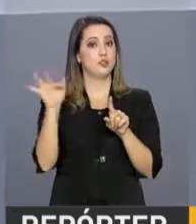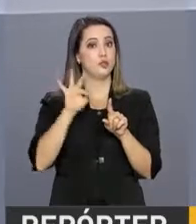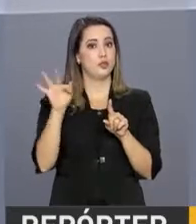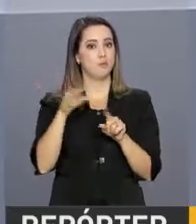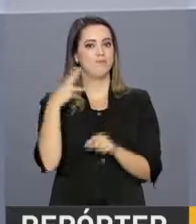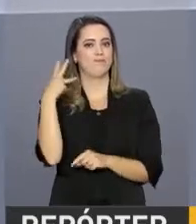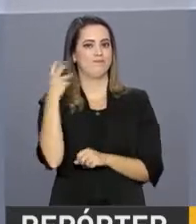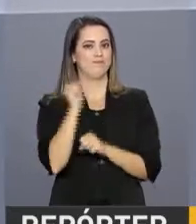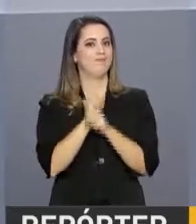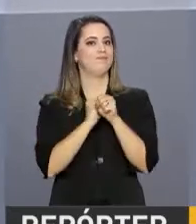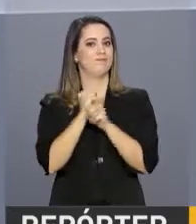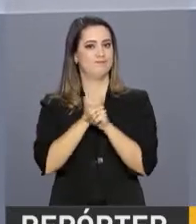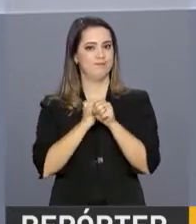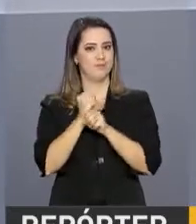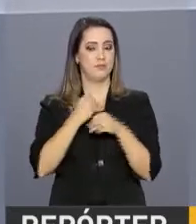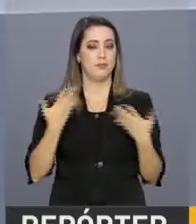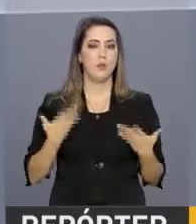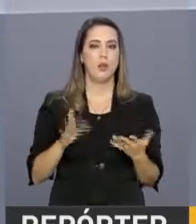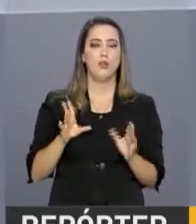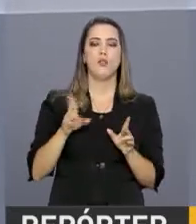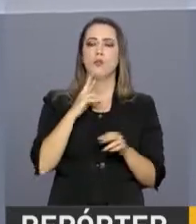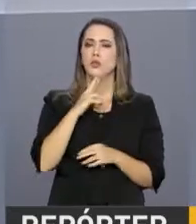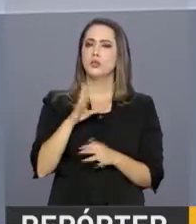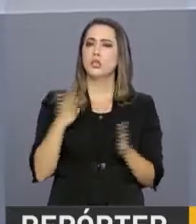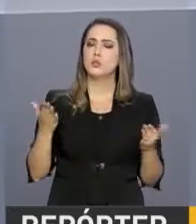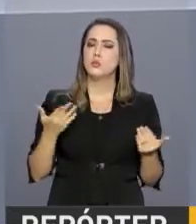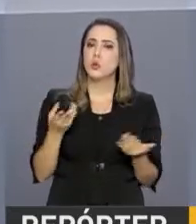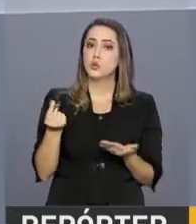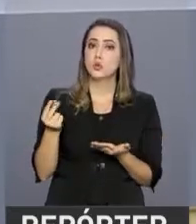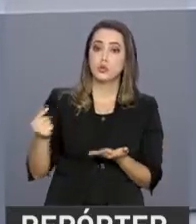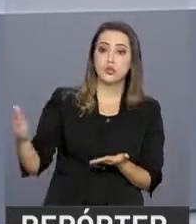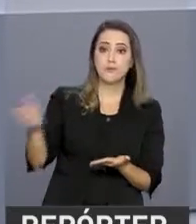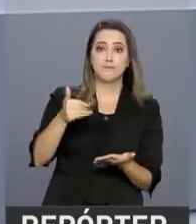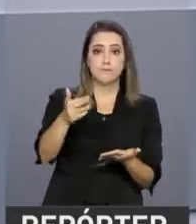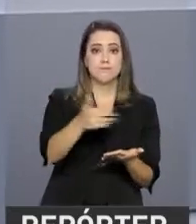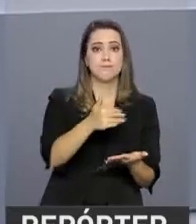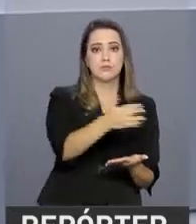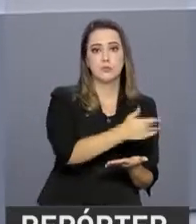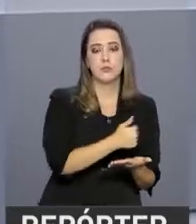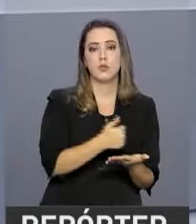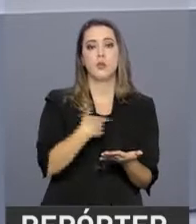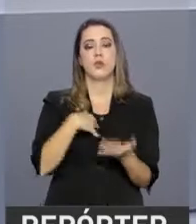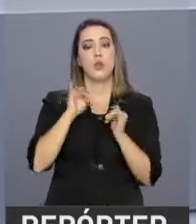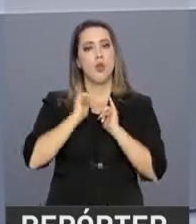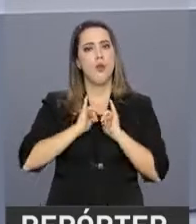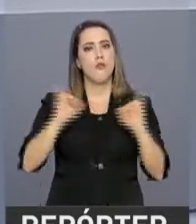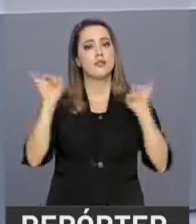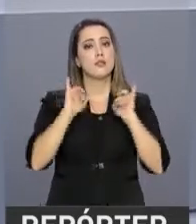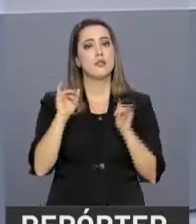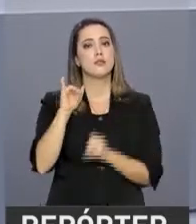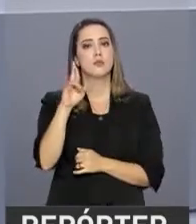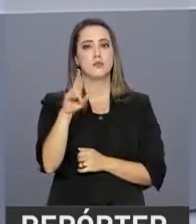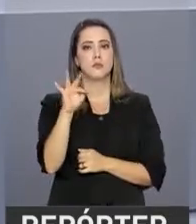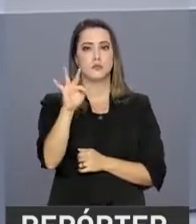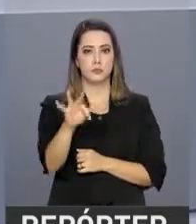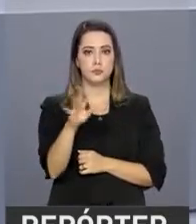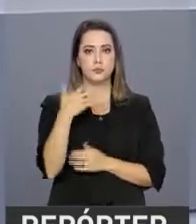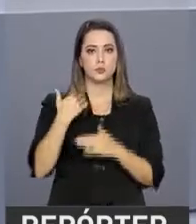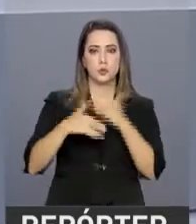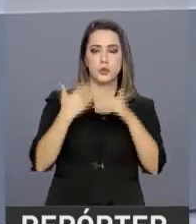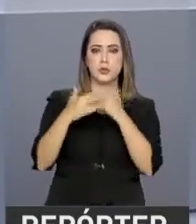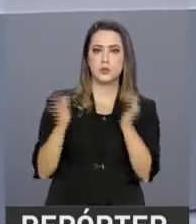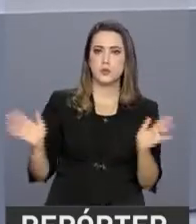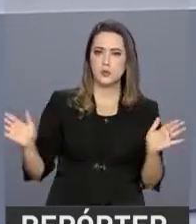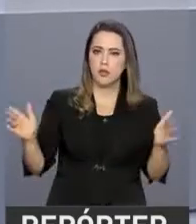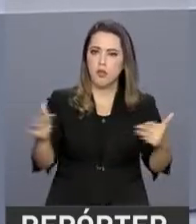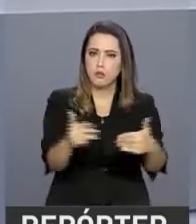3 anos. Esse foi o resultado da arrecadação federal do mês passado, divulgada pela Receita Federal. O crescimento da arrecadação, impostos